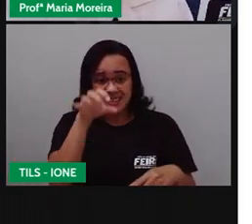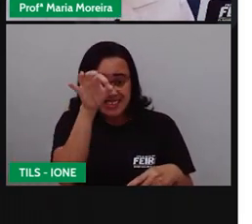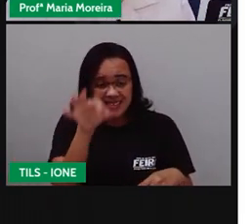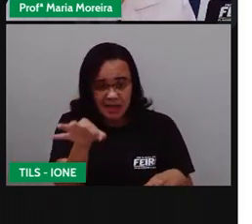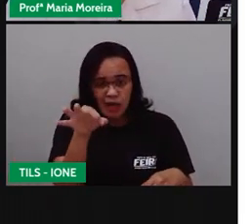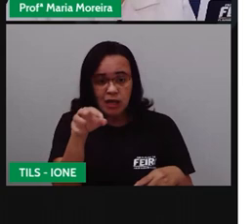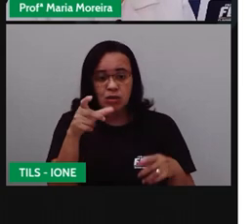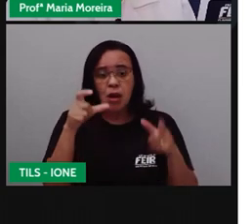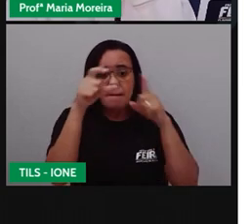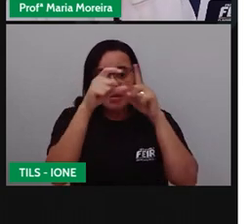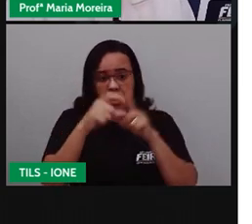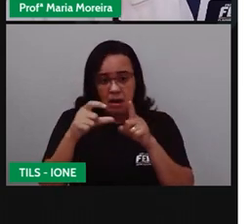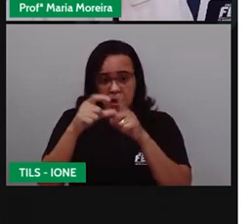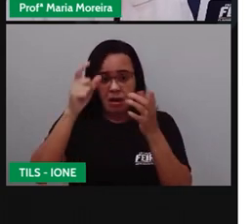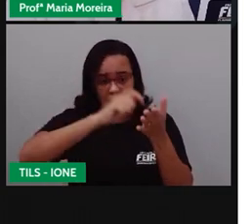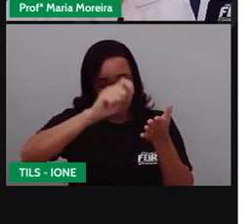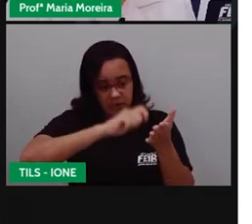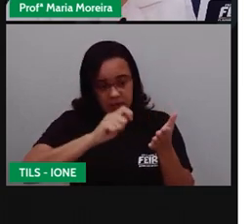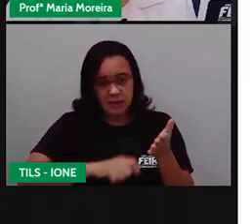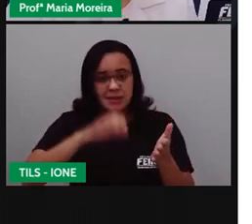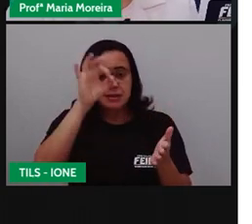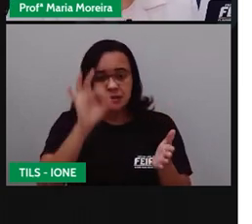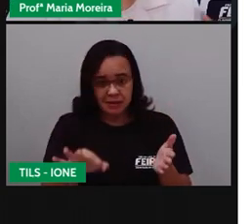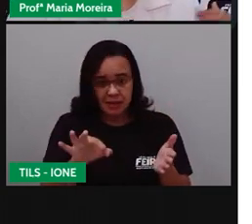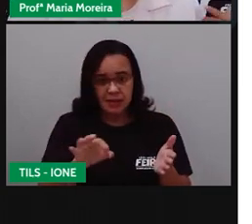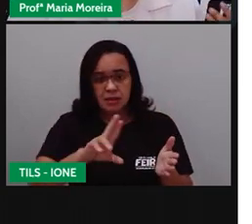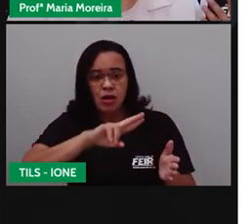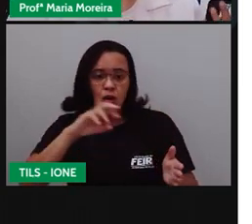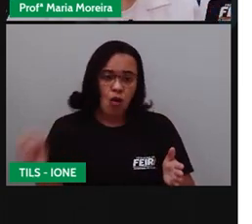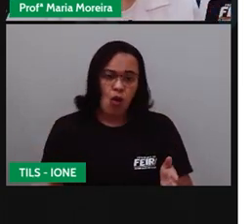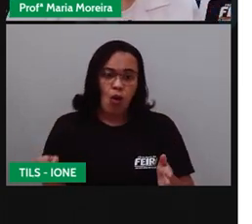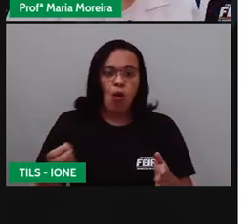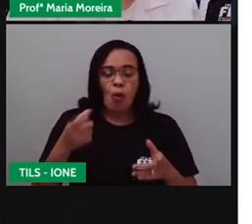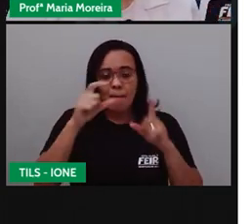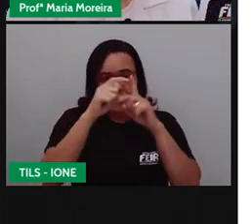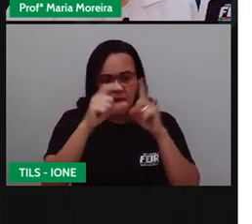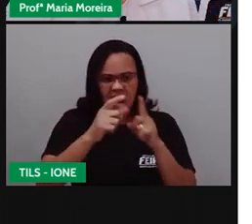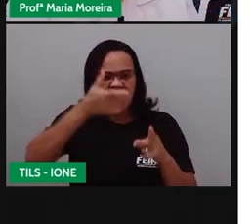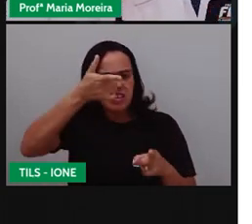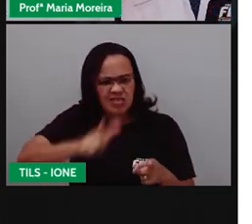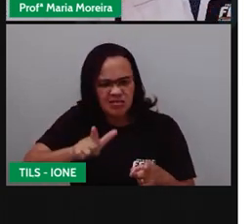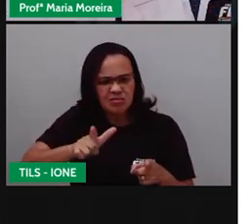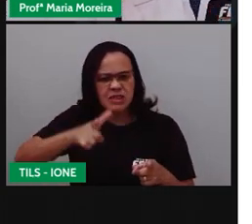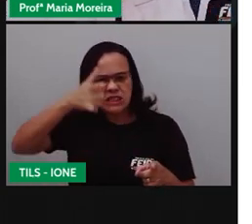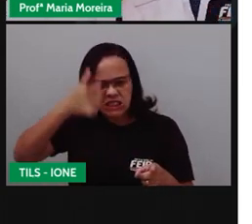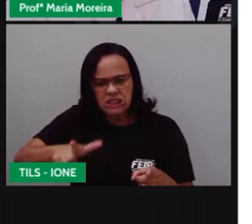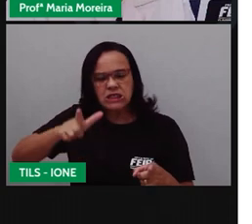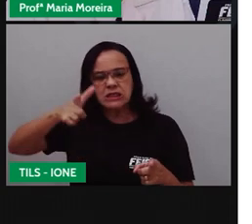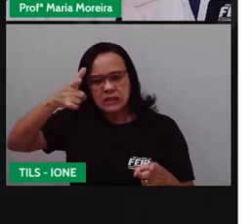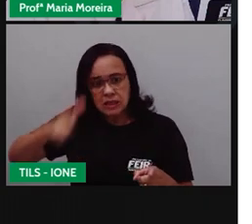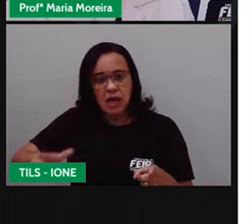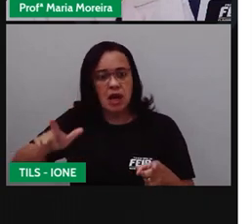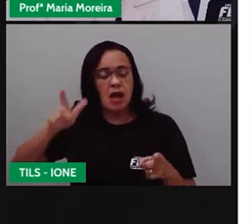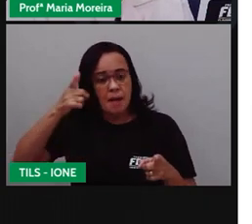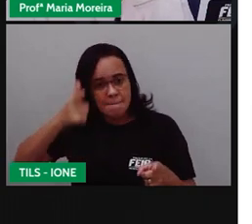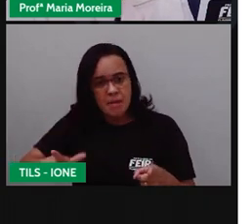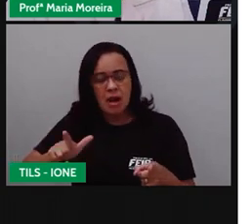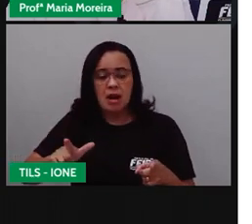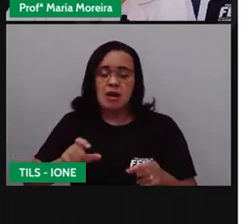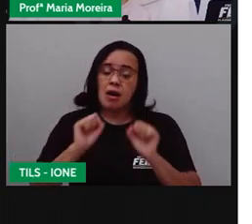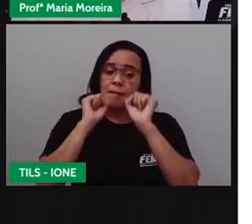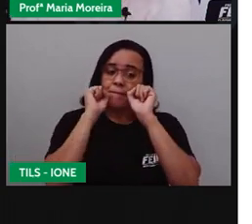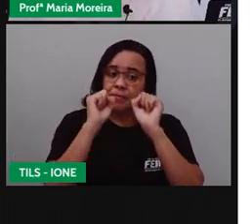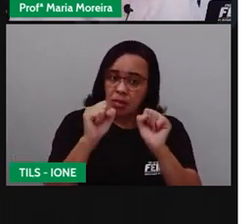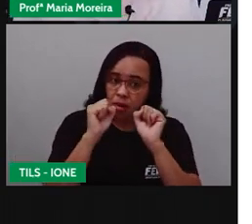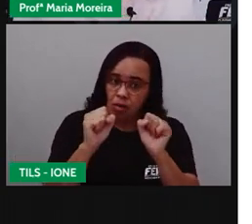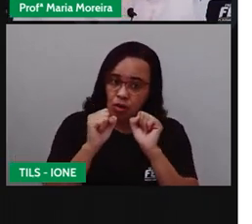que estão escritas essas palavras? Ou se tem o quê? Palavras repetidas. E aí, no caso das palavras repetidas, elas podem ser